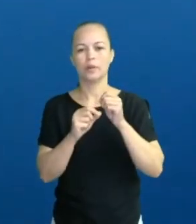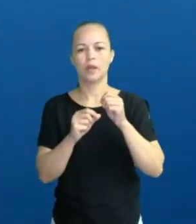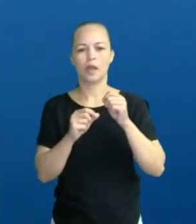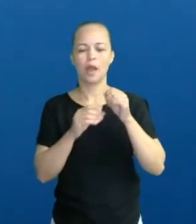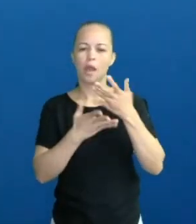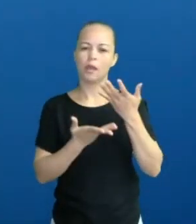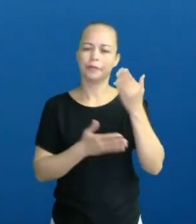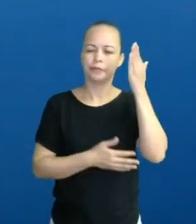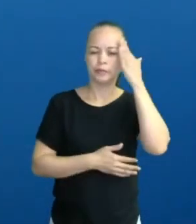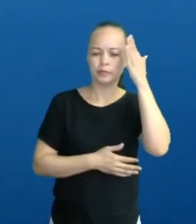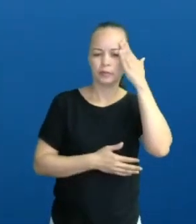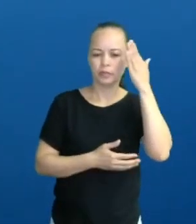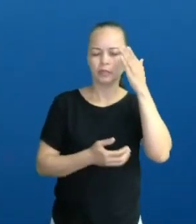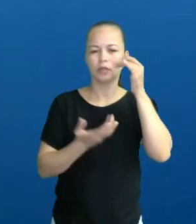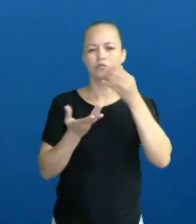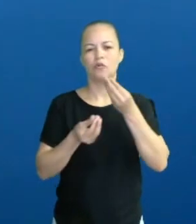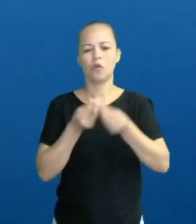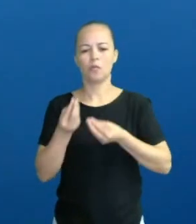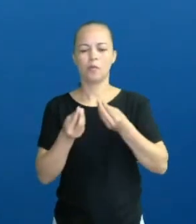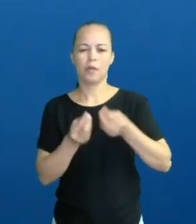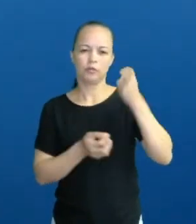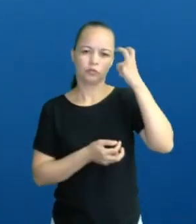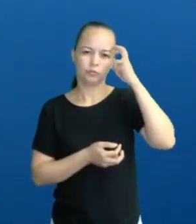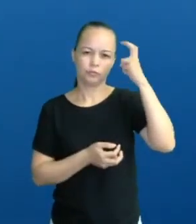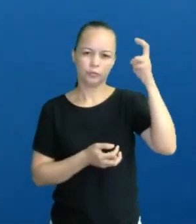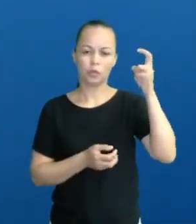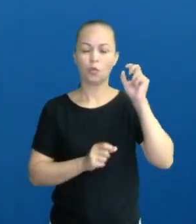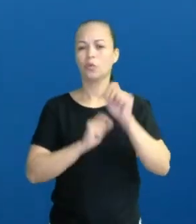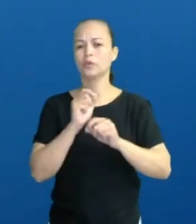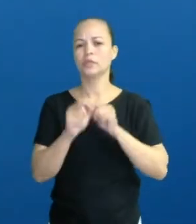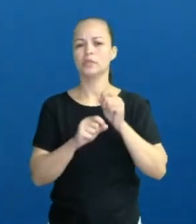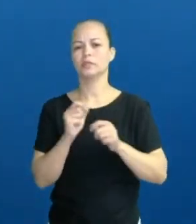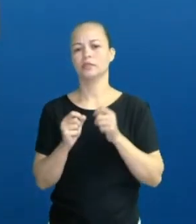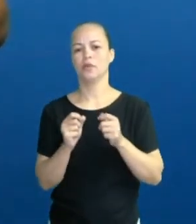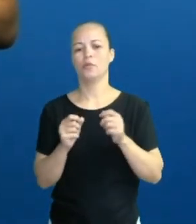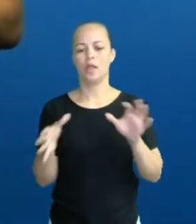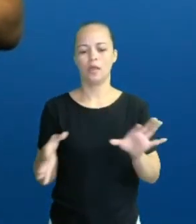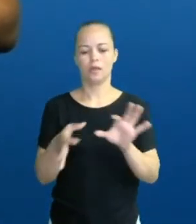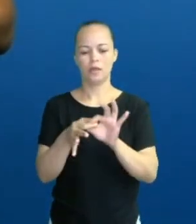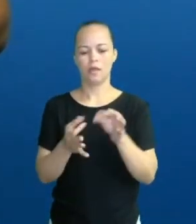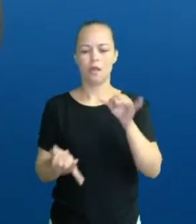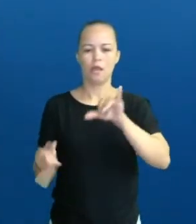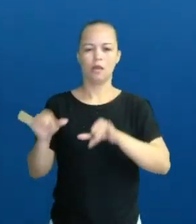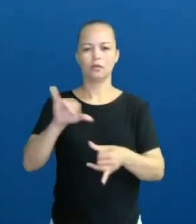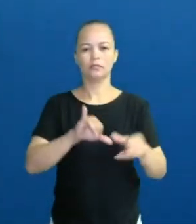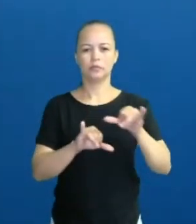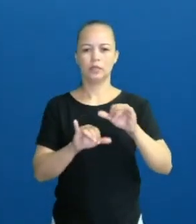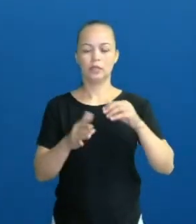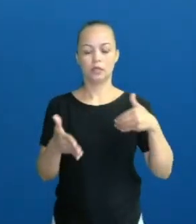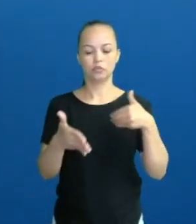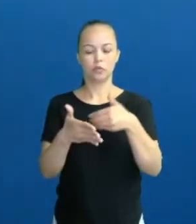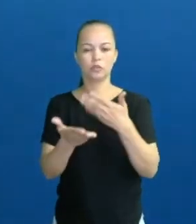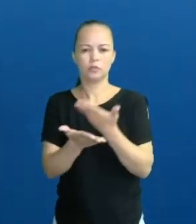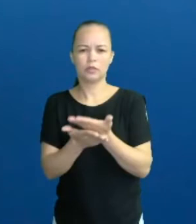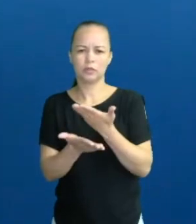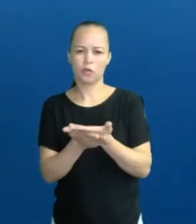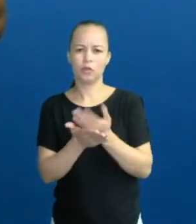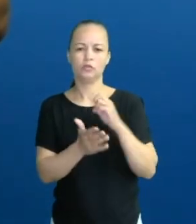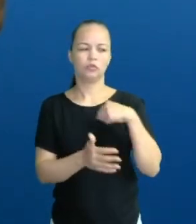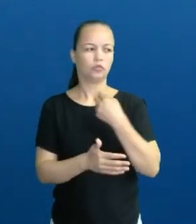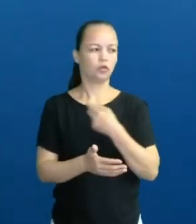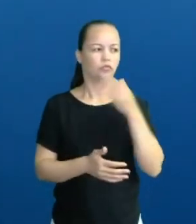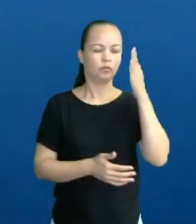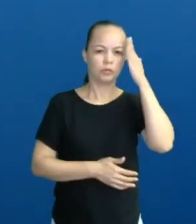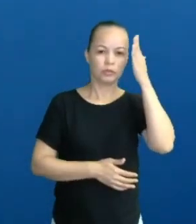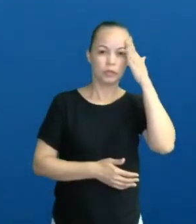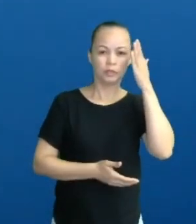mais palatável, de forma muito mais inteligível, o que são as ligações químicas. E nas nossas próximas aulas a gente vai aprofundar cada uma delas,